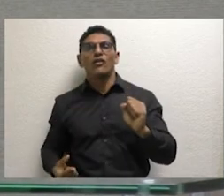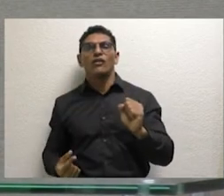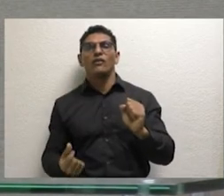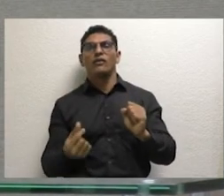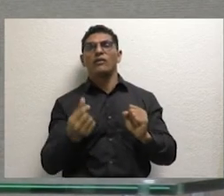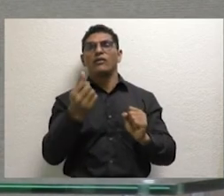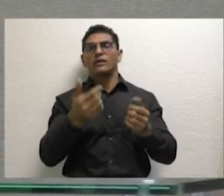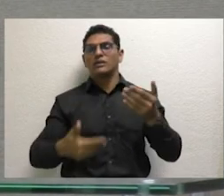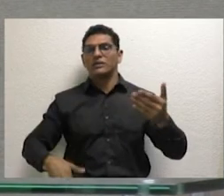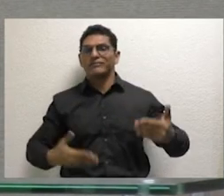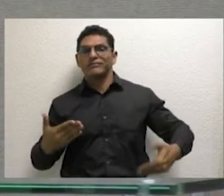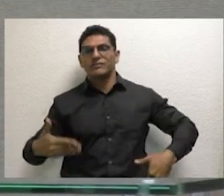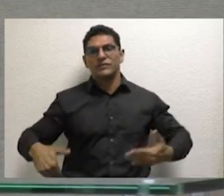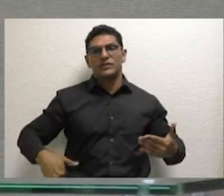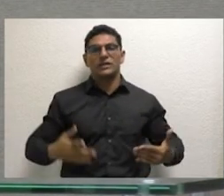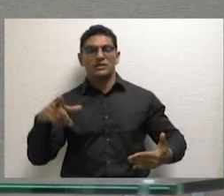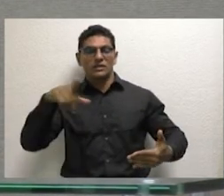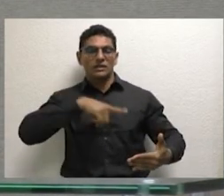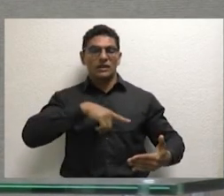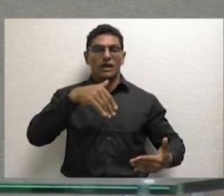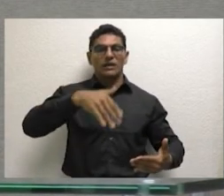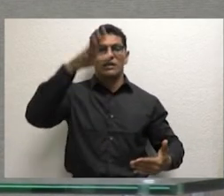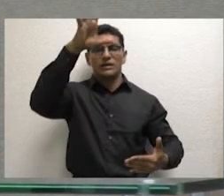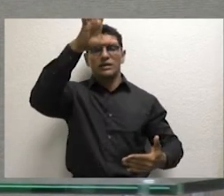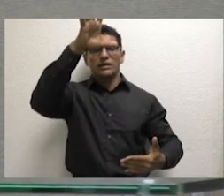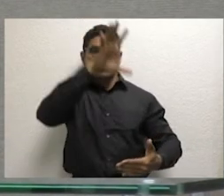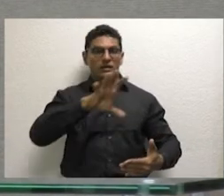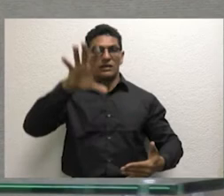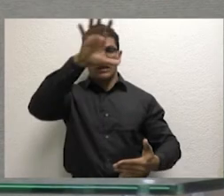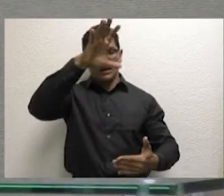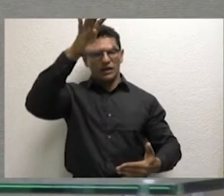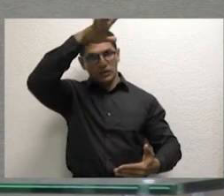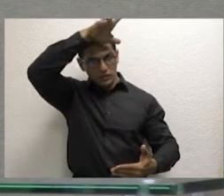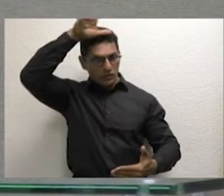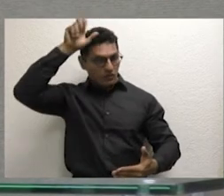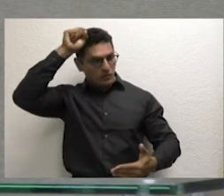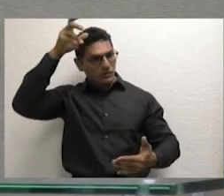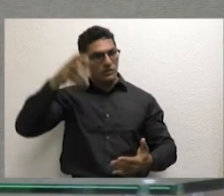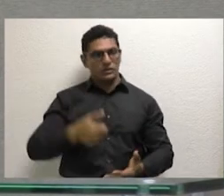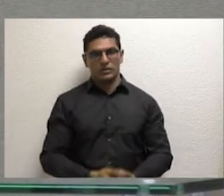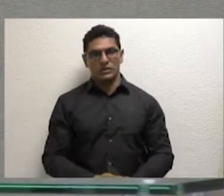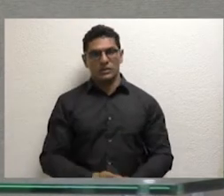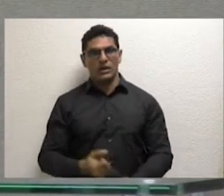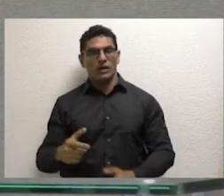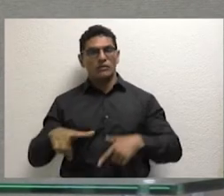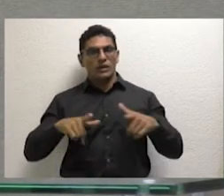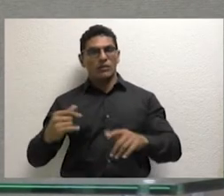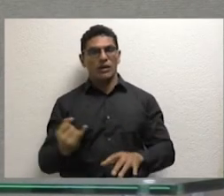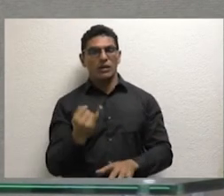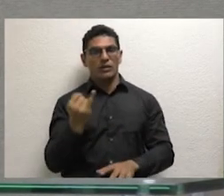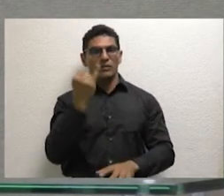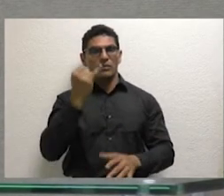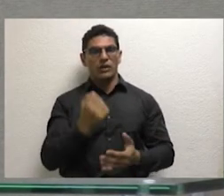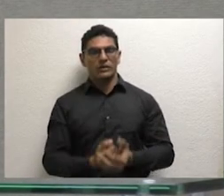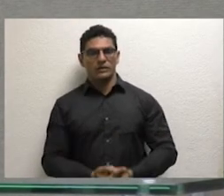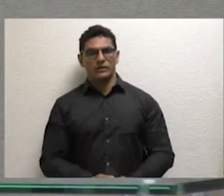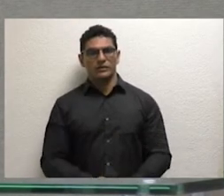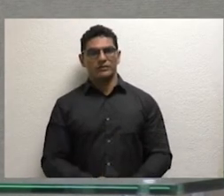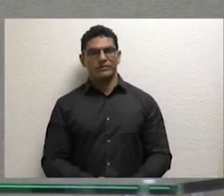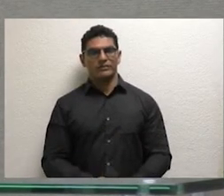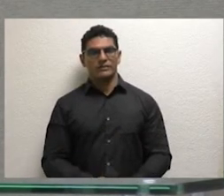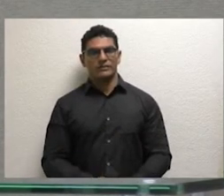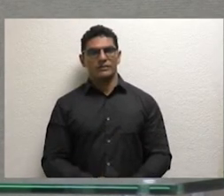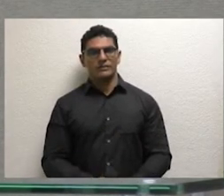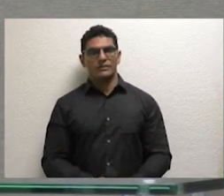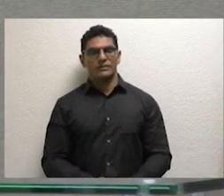na nossa região portanto o trabalho é muito importante muito relevante agora